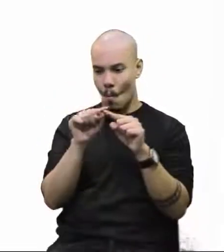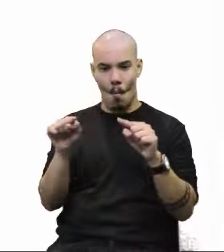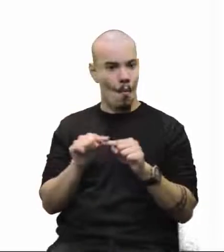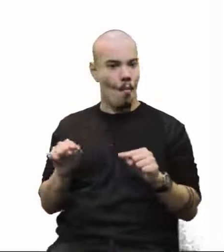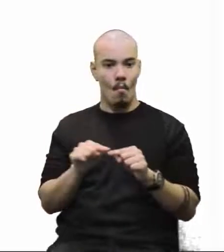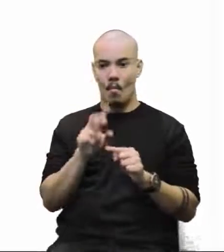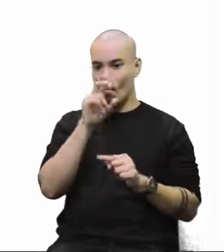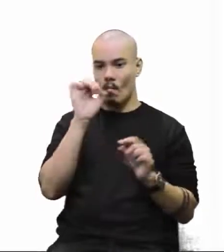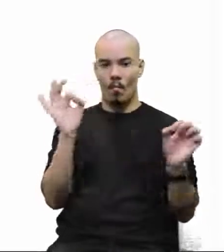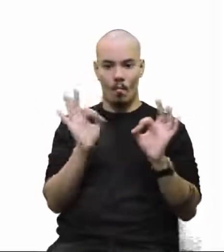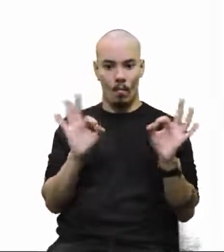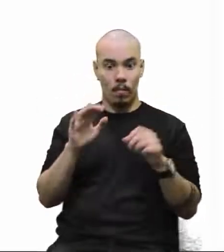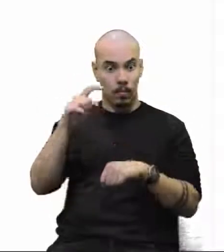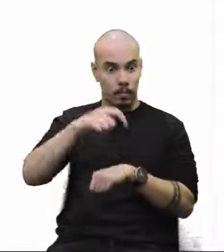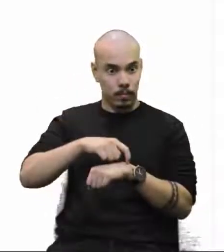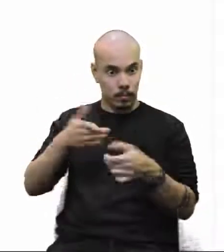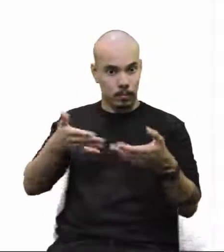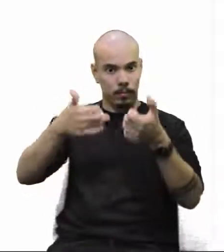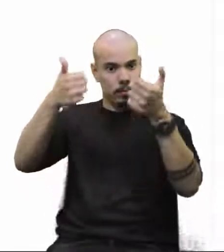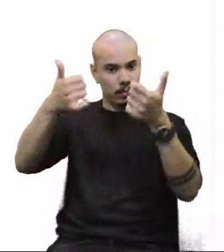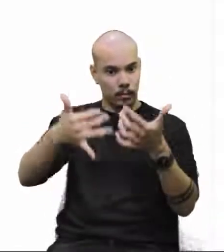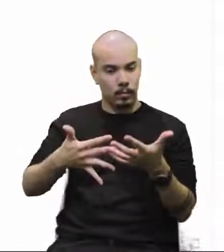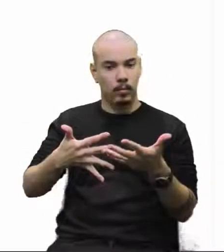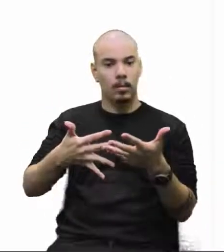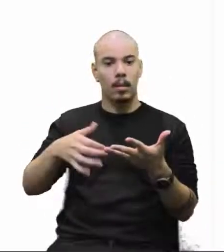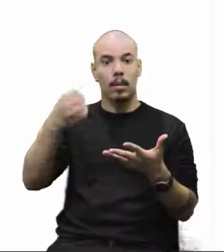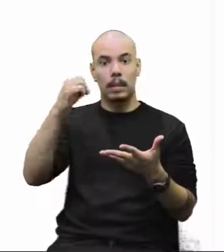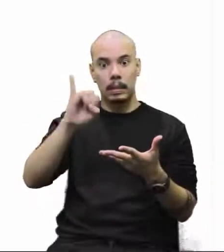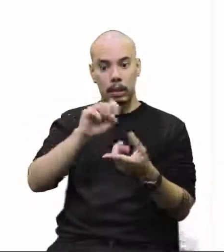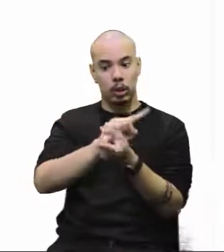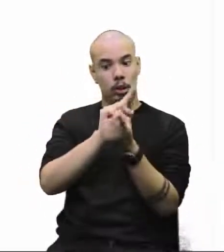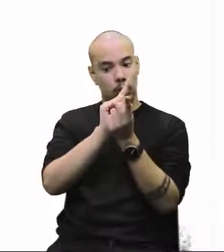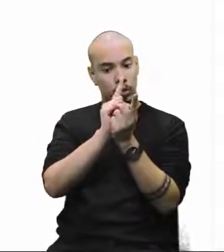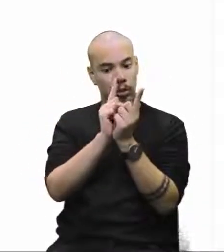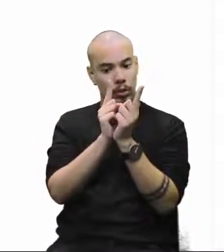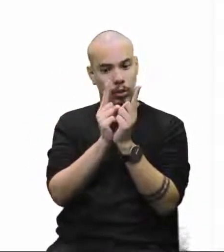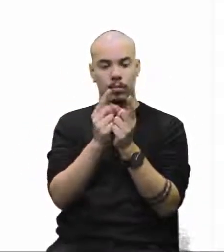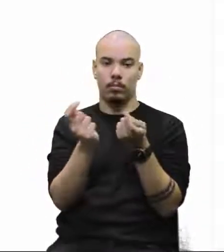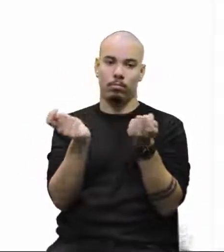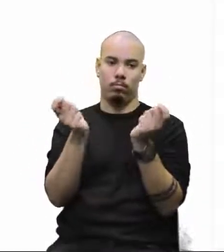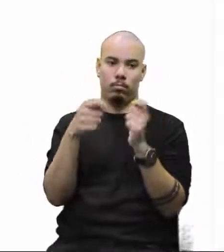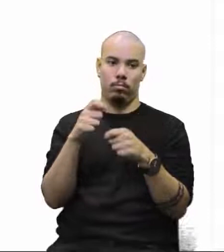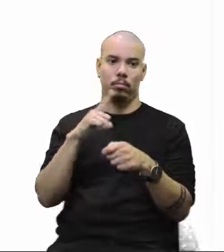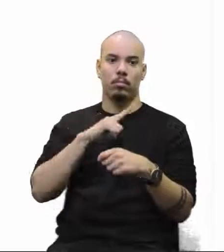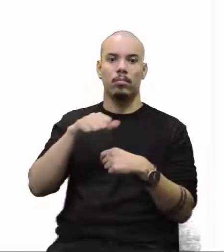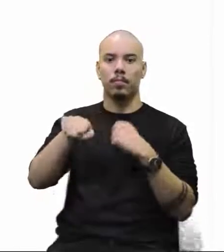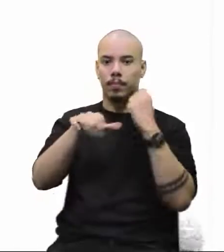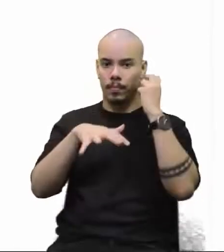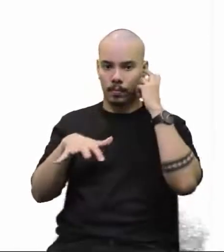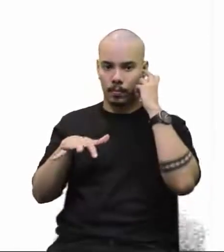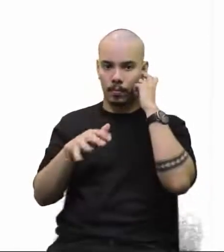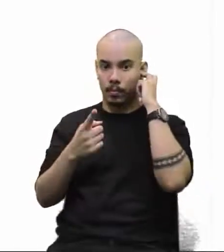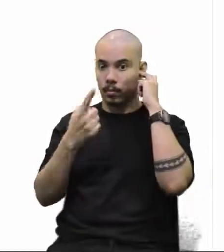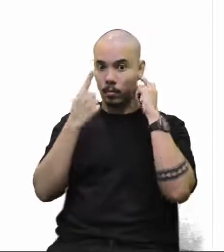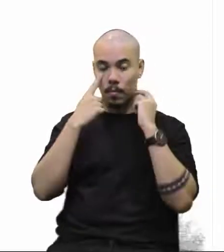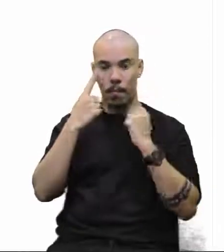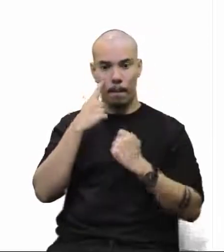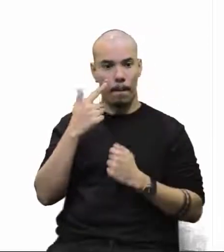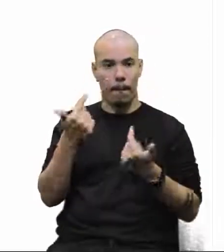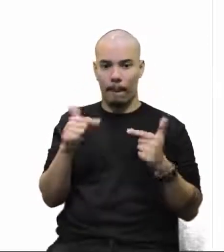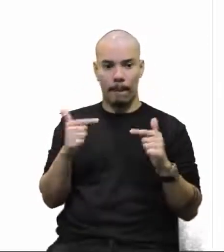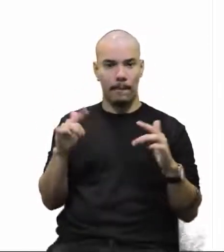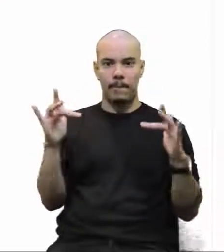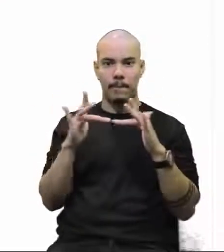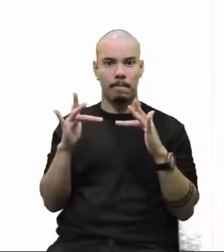Então, aí, neste momento, né? Que é quando gira também, aí vai ter algumas situações. Então, olha só, não está